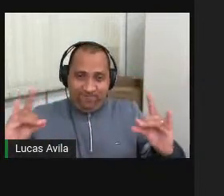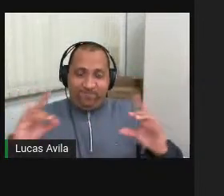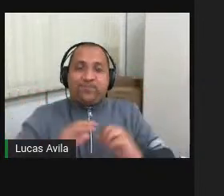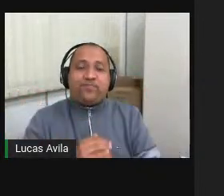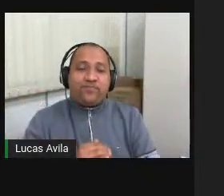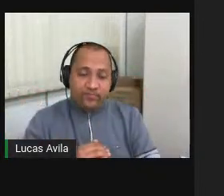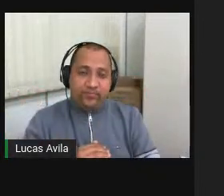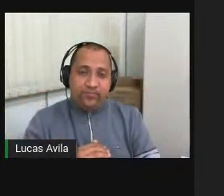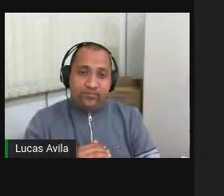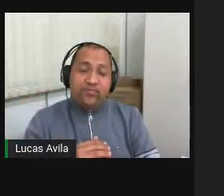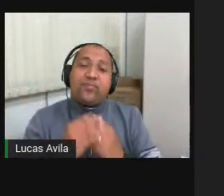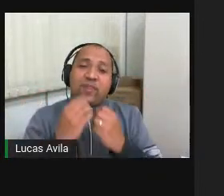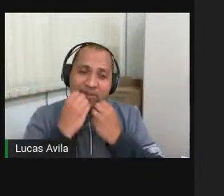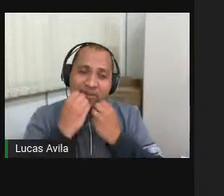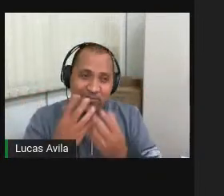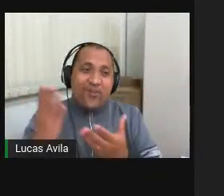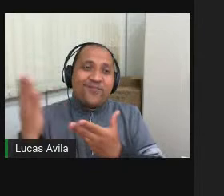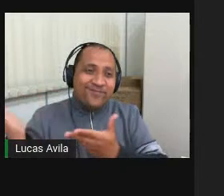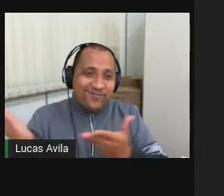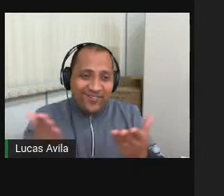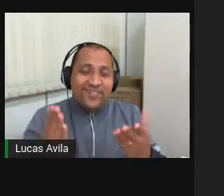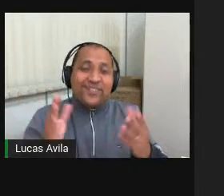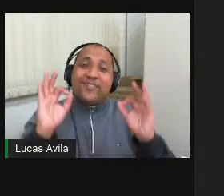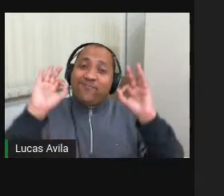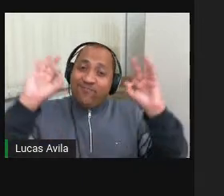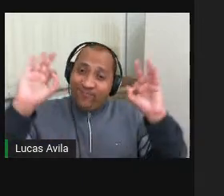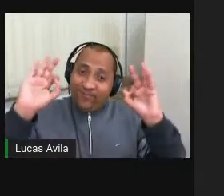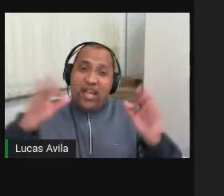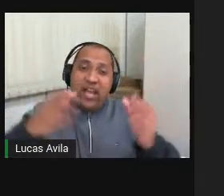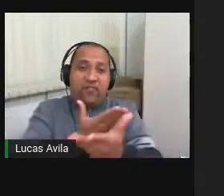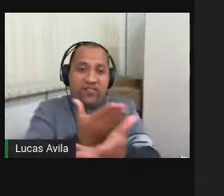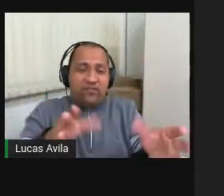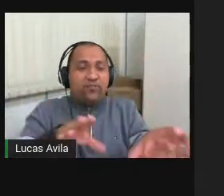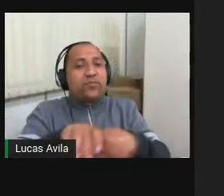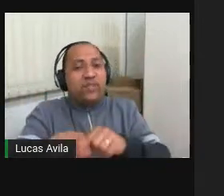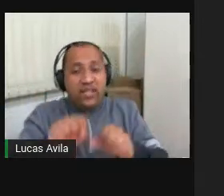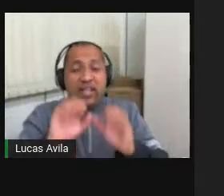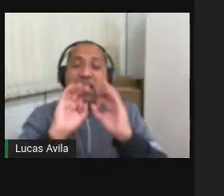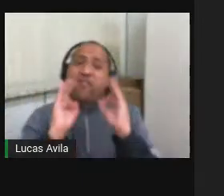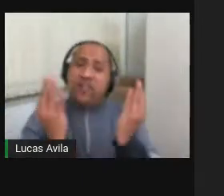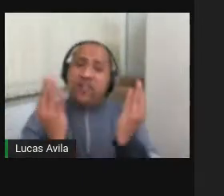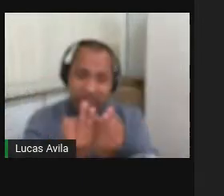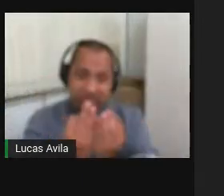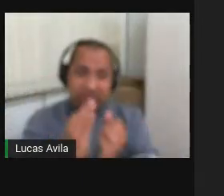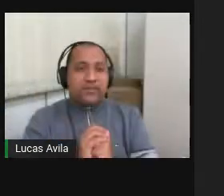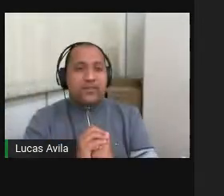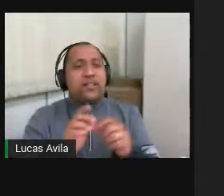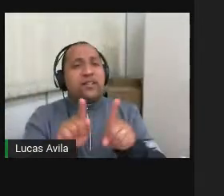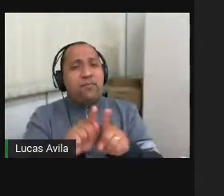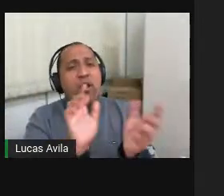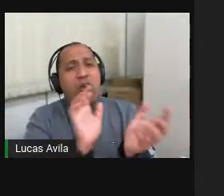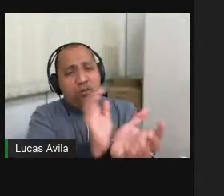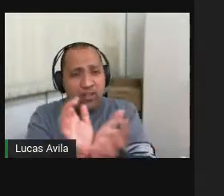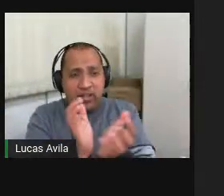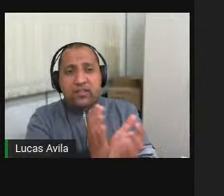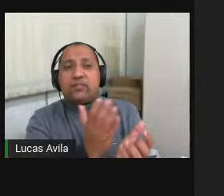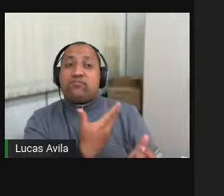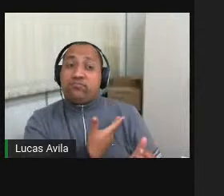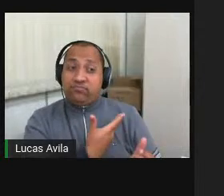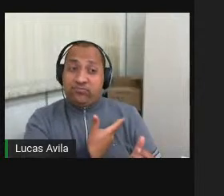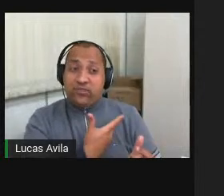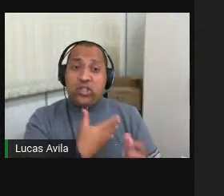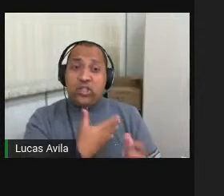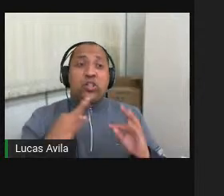Cumprimento de boas-vindas especiais aos graduandos, aos seus familiares, colegas e amigos com quem